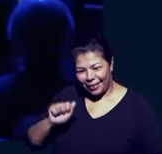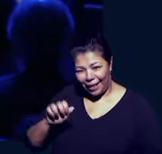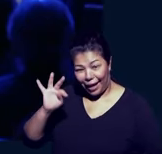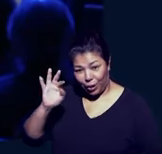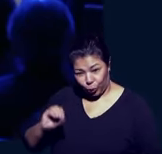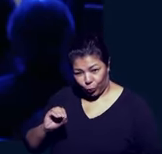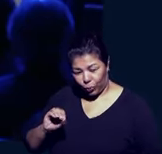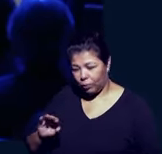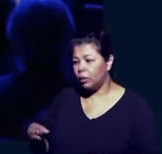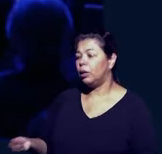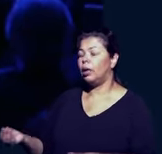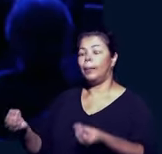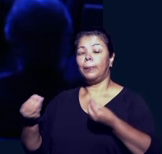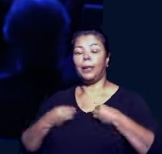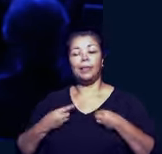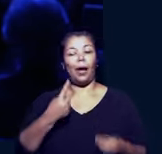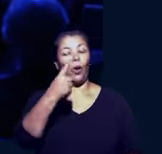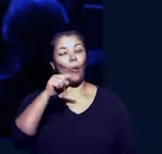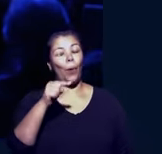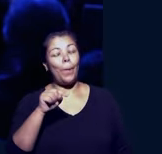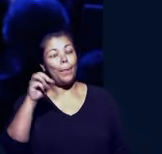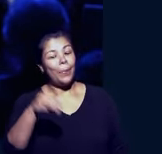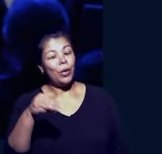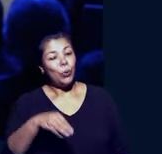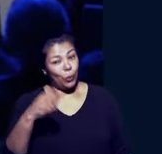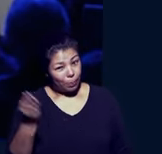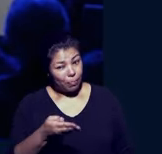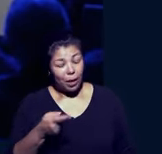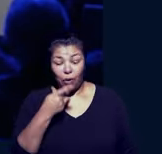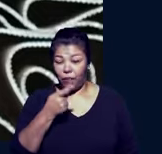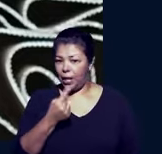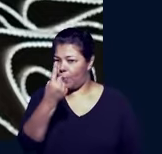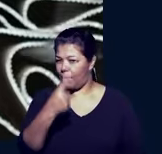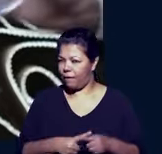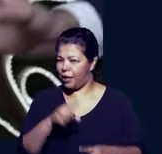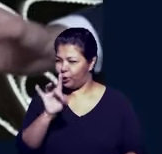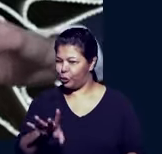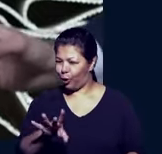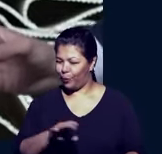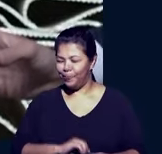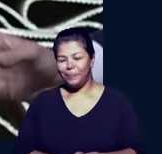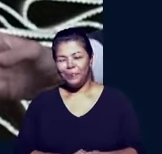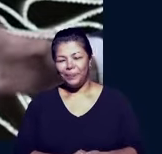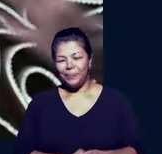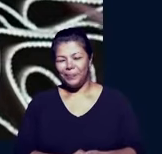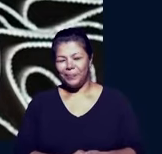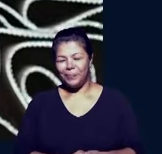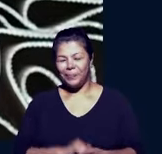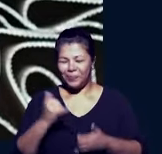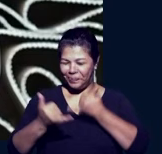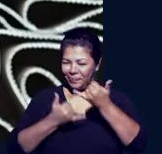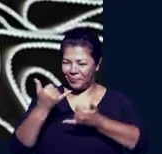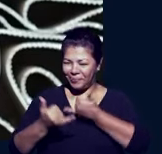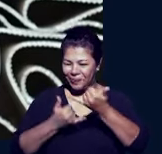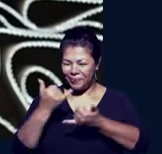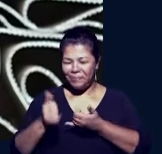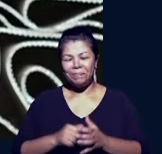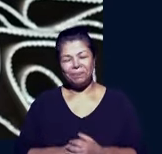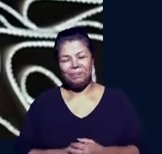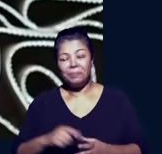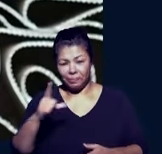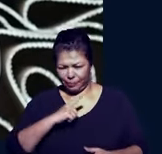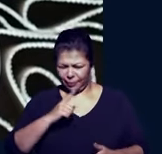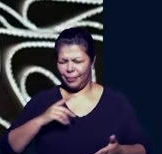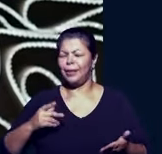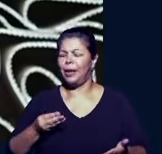meio que eu só falei uma vez e vai ser aprovado na minha avaliação Sim tem muita chance de ser aprovado